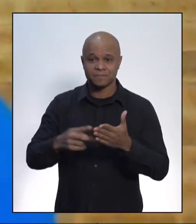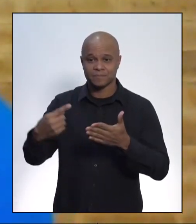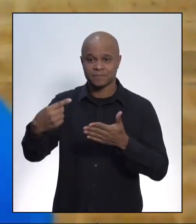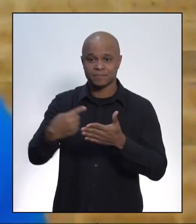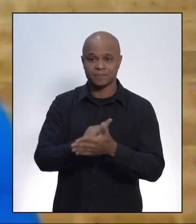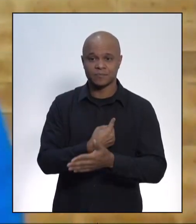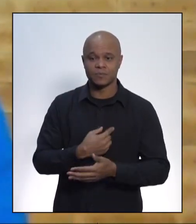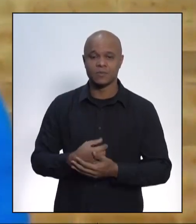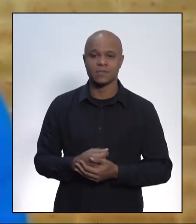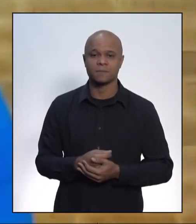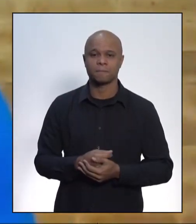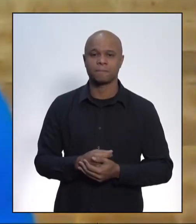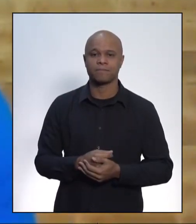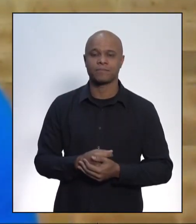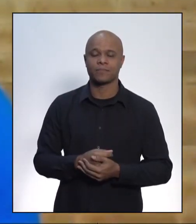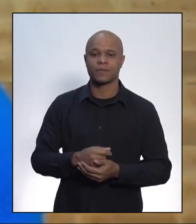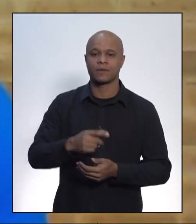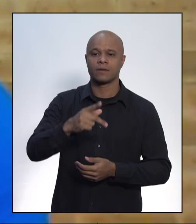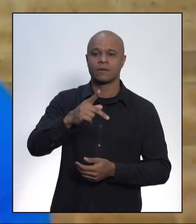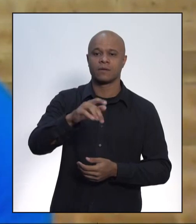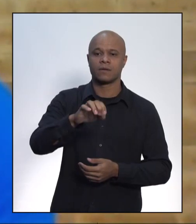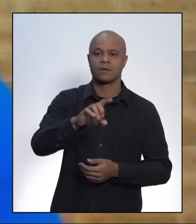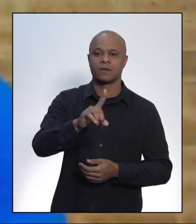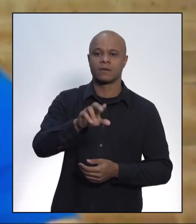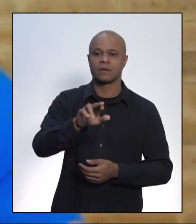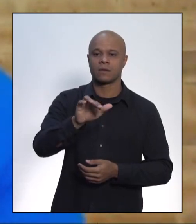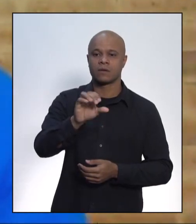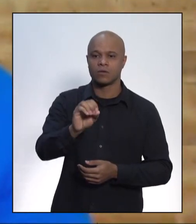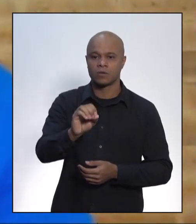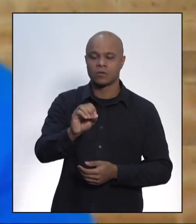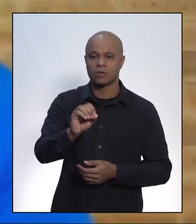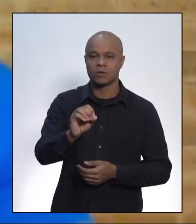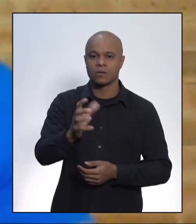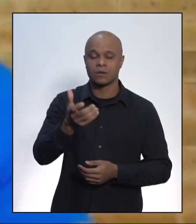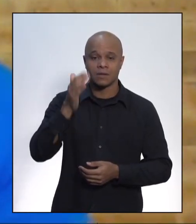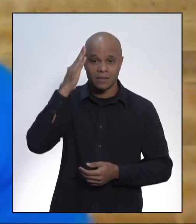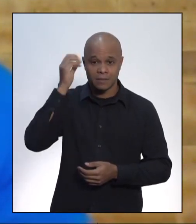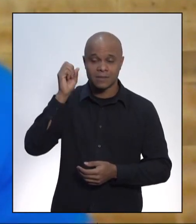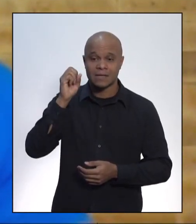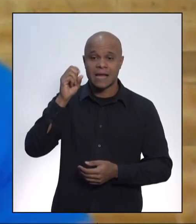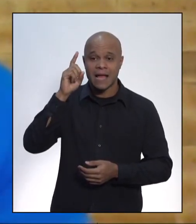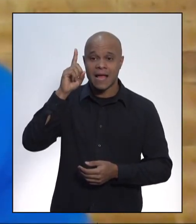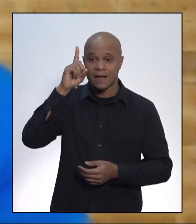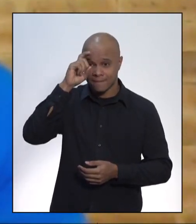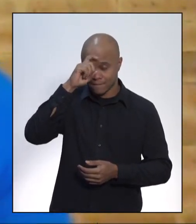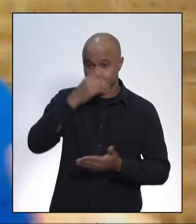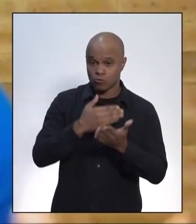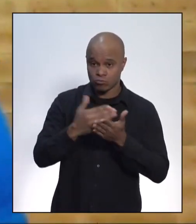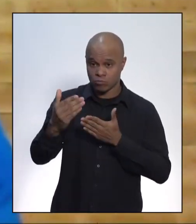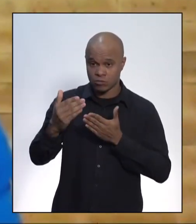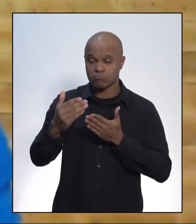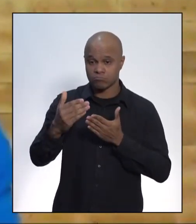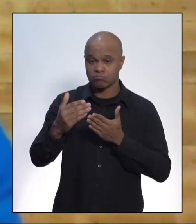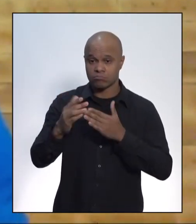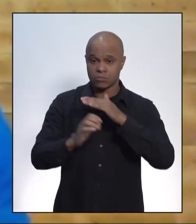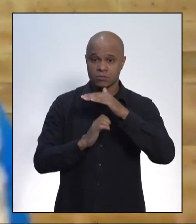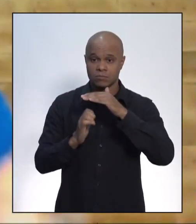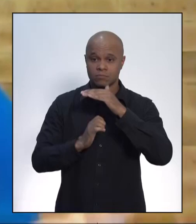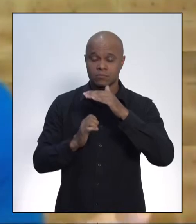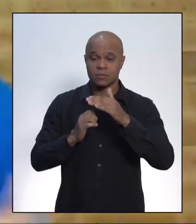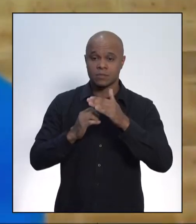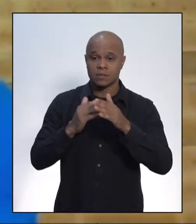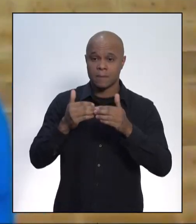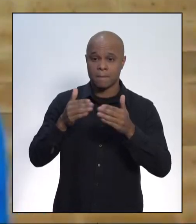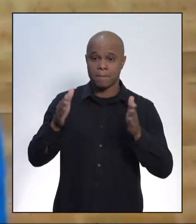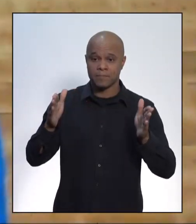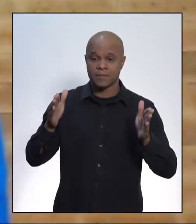O estudante Pedro quer saber se é muito difícil começar a empreender. Cara, é difícil, tá? Eu acho que o mais difícil é sair, é tirar a